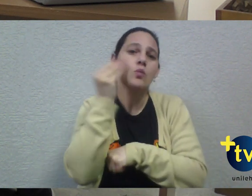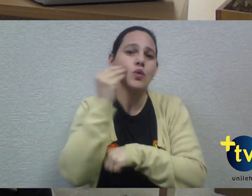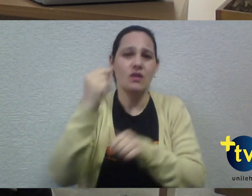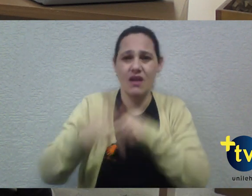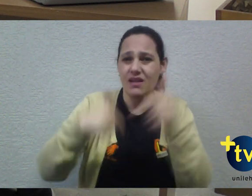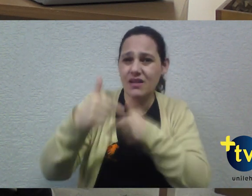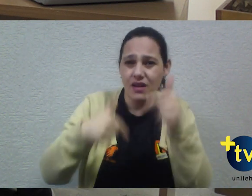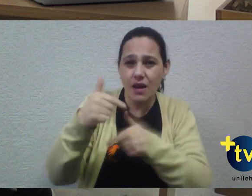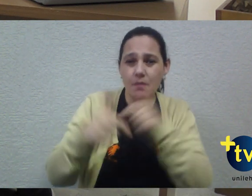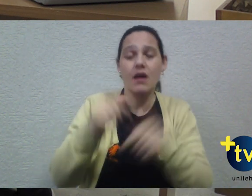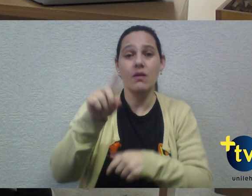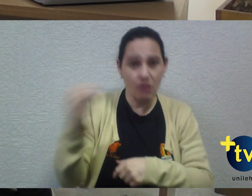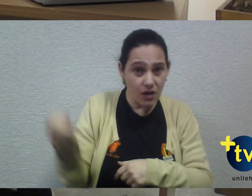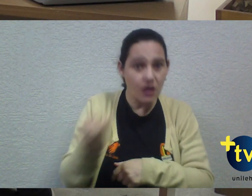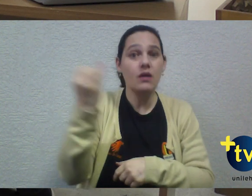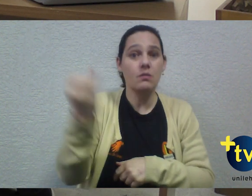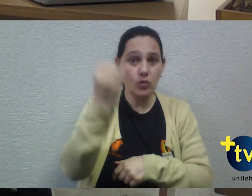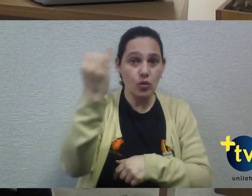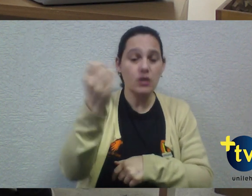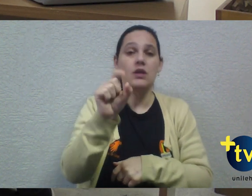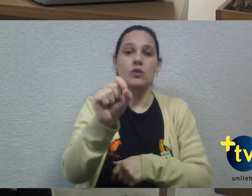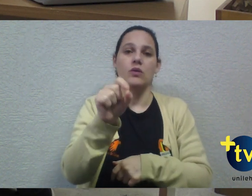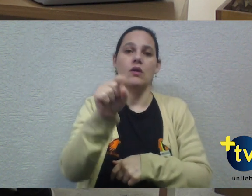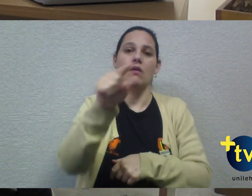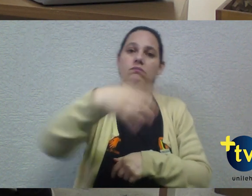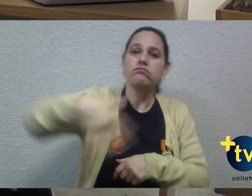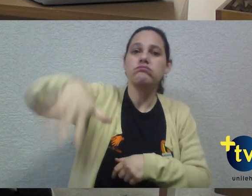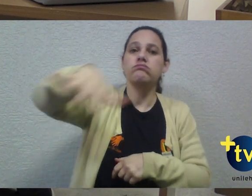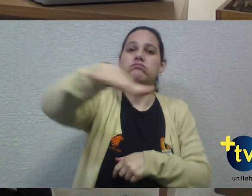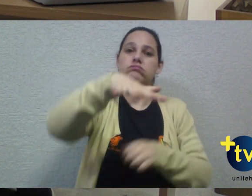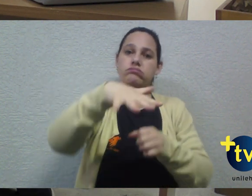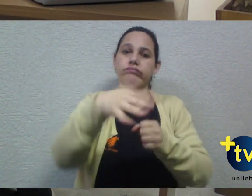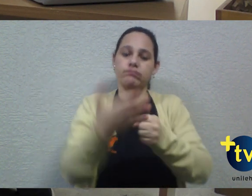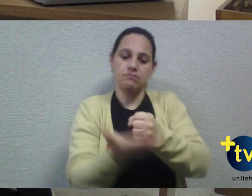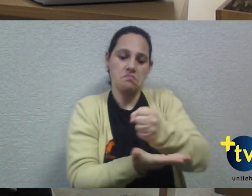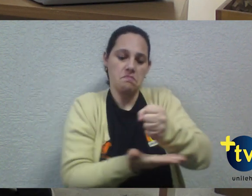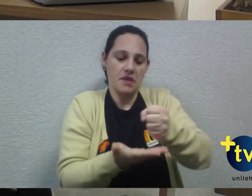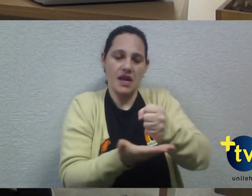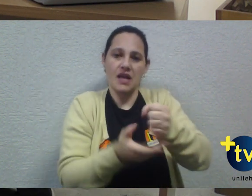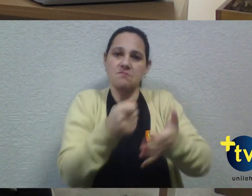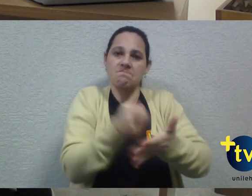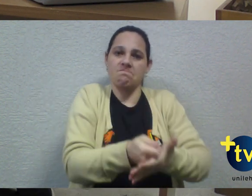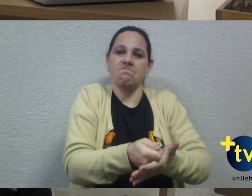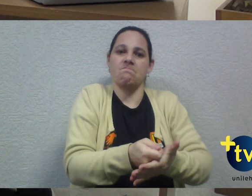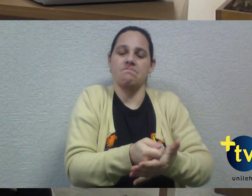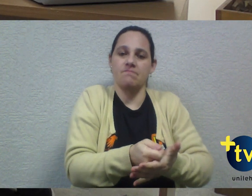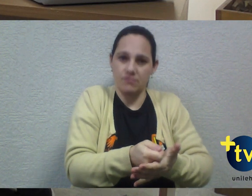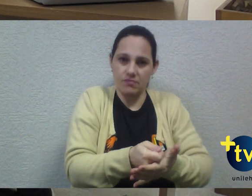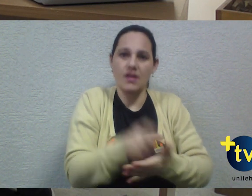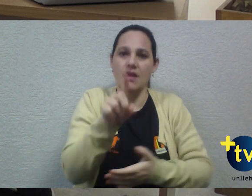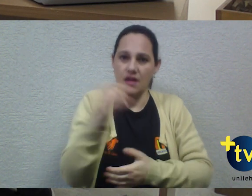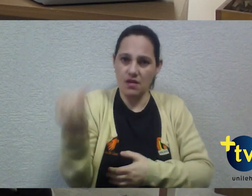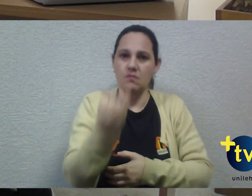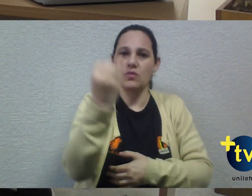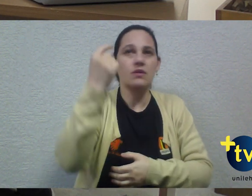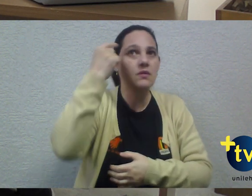de faculdade, oportunidades de emprego, etc. É possível também você construir uma base sólida de onde você quer construir seu